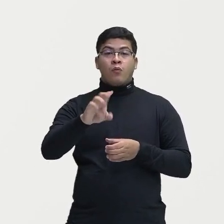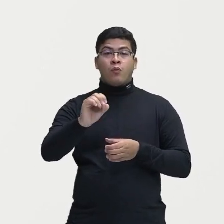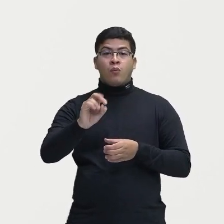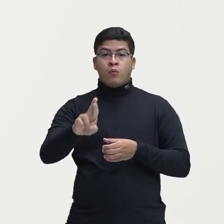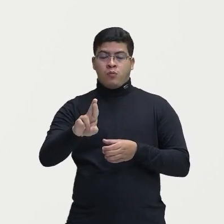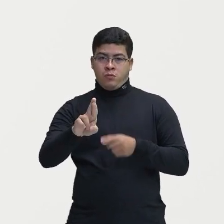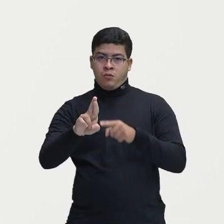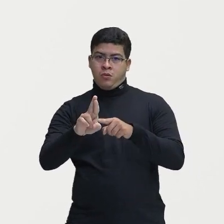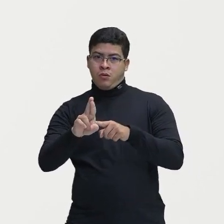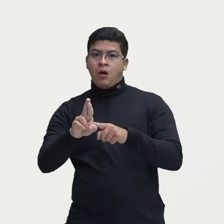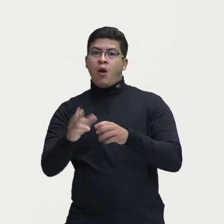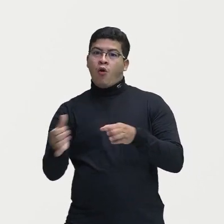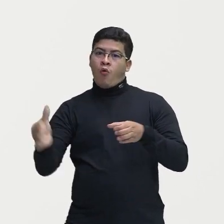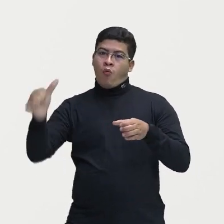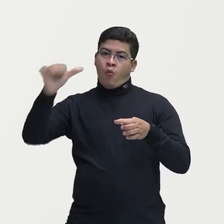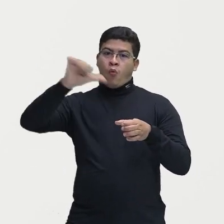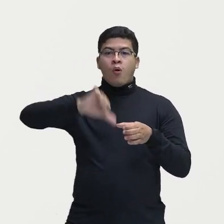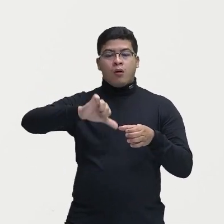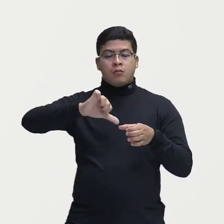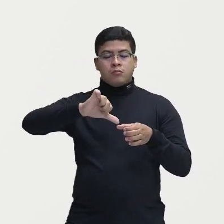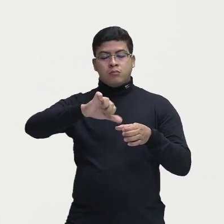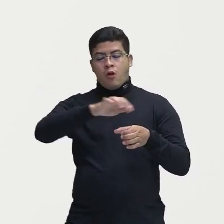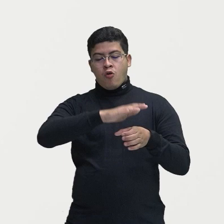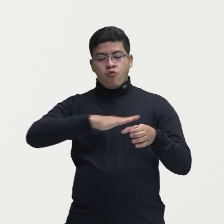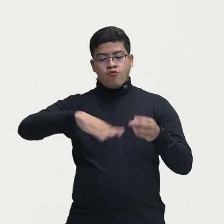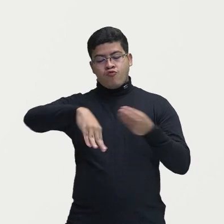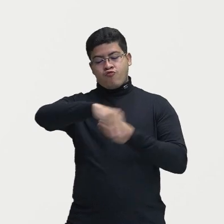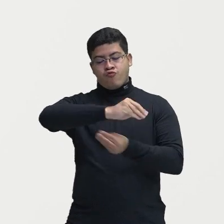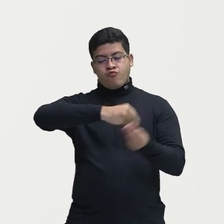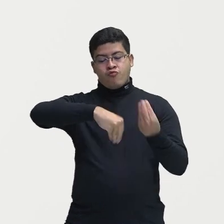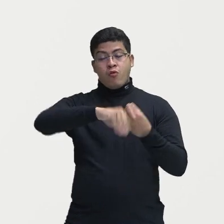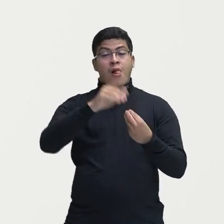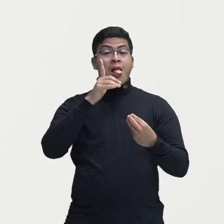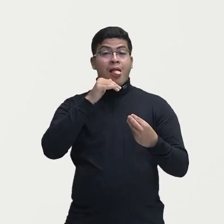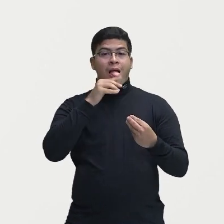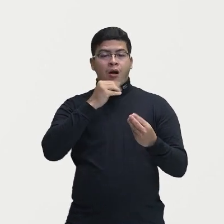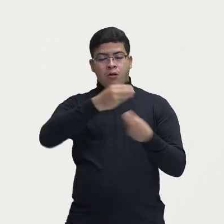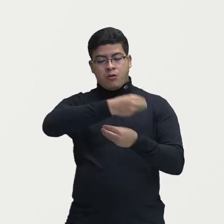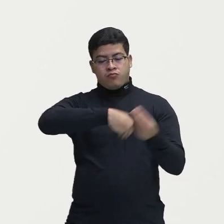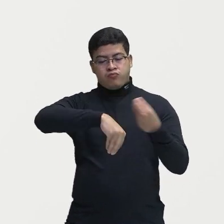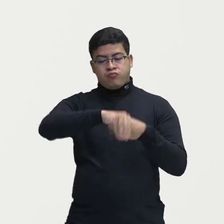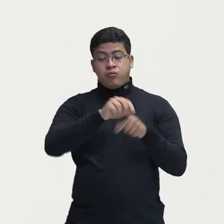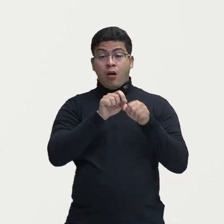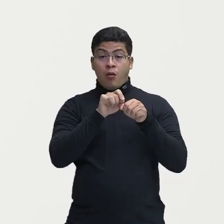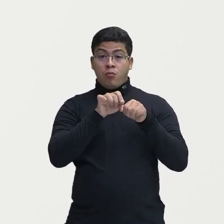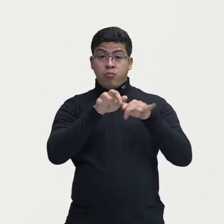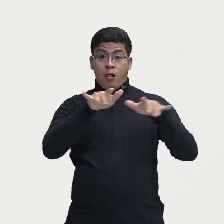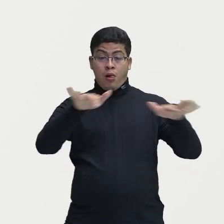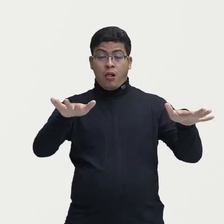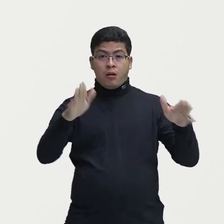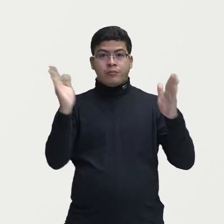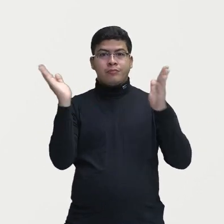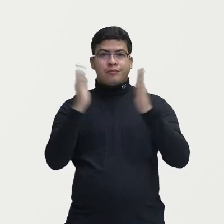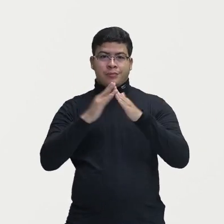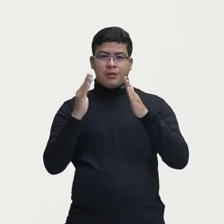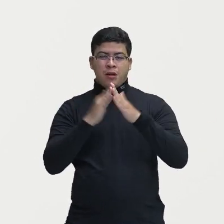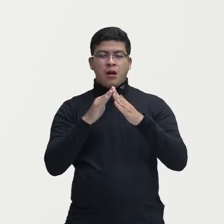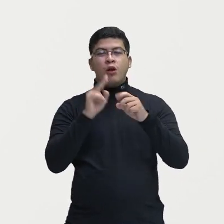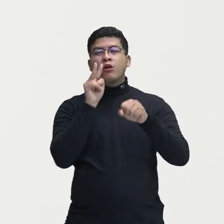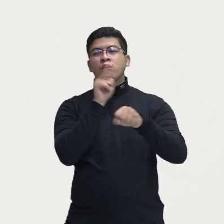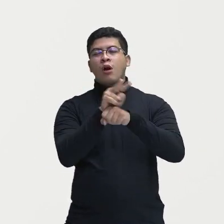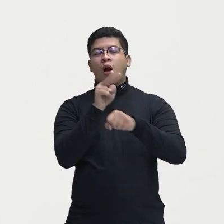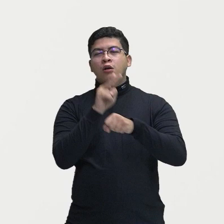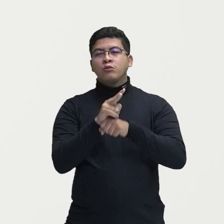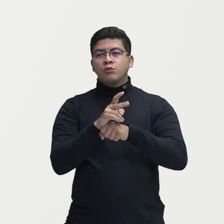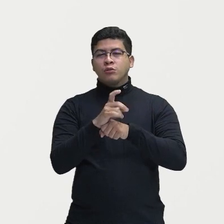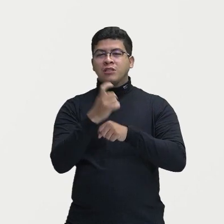efetuada através de compostos à base de flúor, tá? Que vai auxiliar ali os nossos dentes. Então, a gente tem